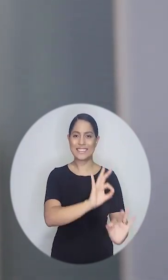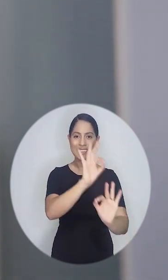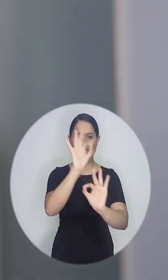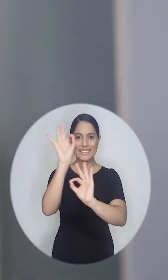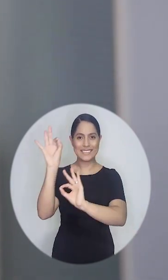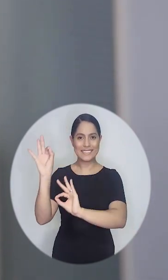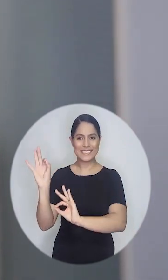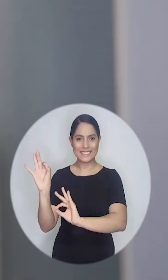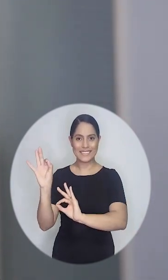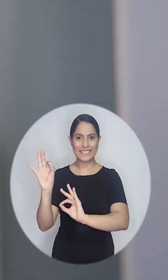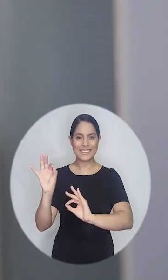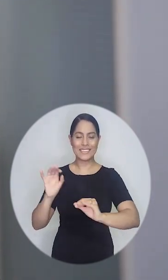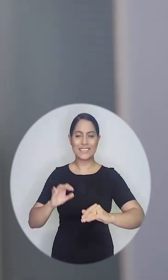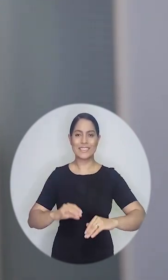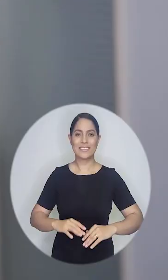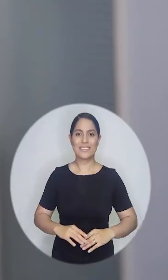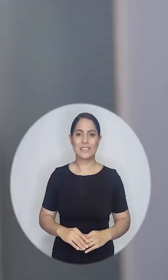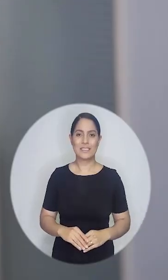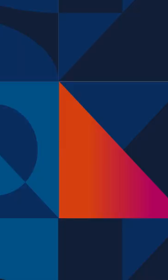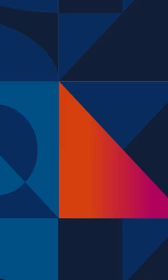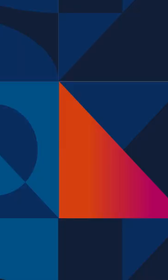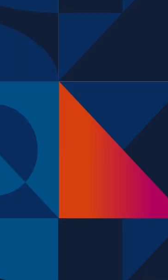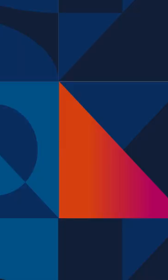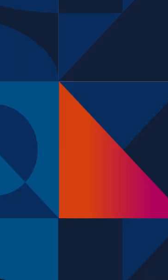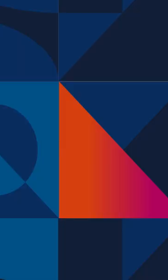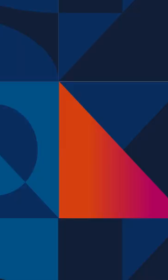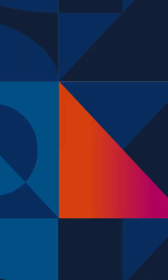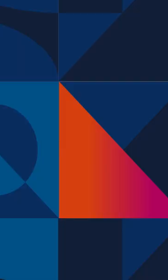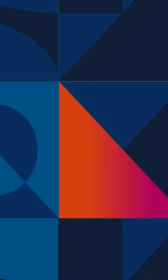convidado. Então fique com a gente, já estamos no ar.